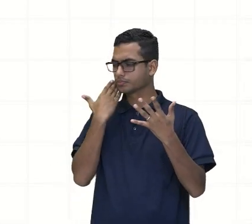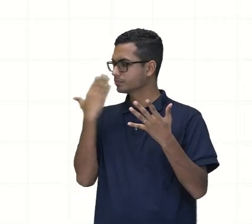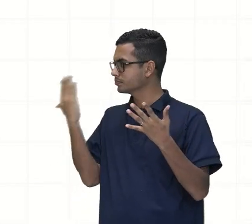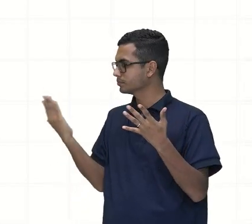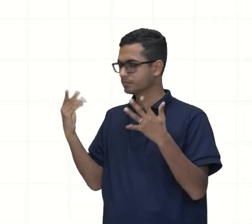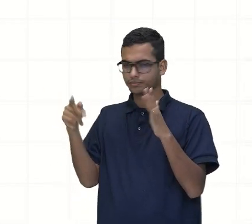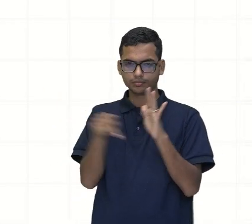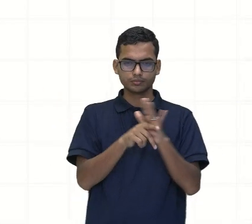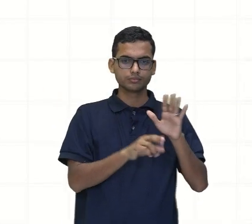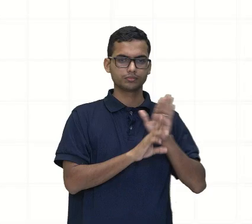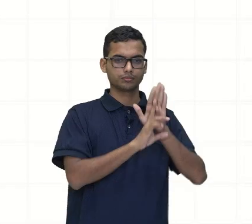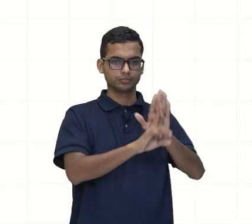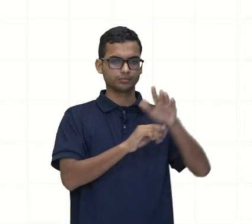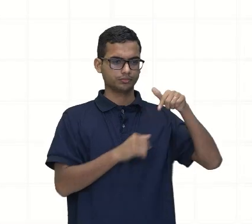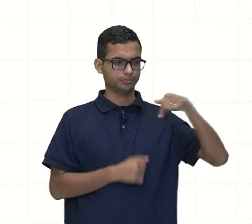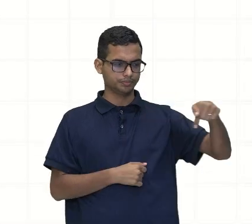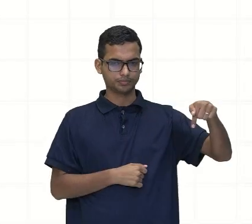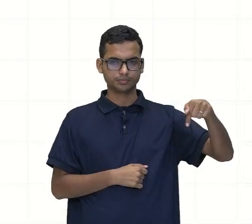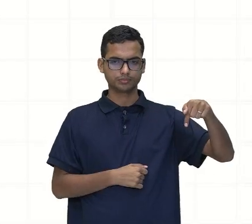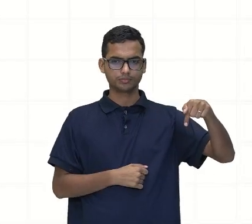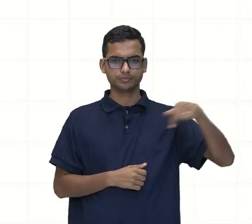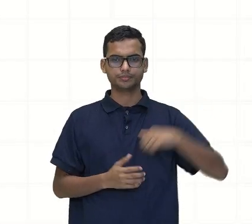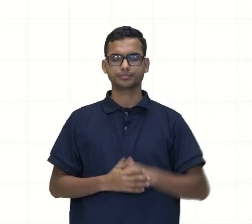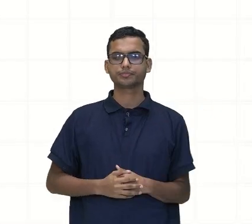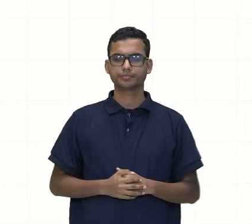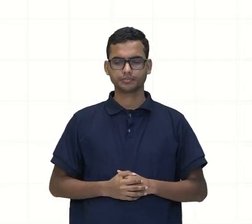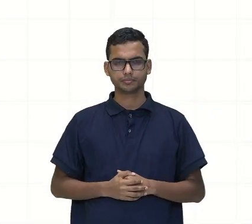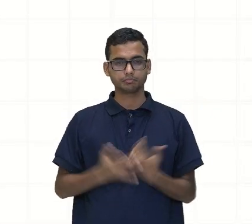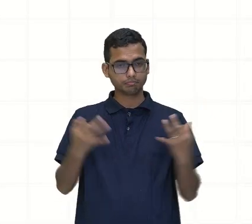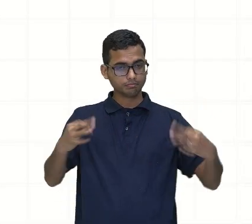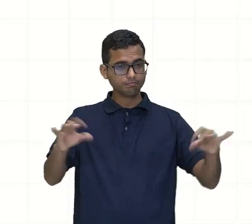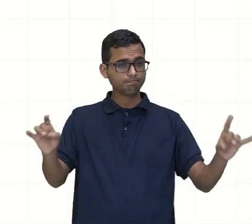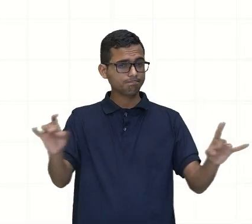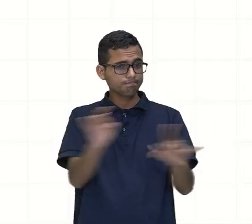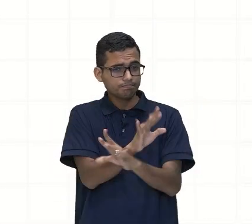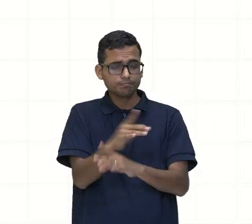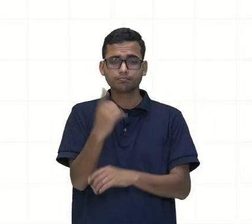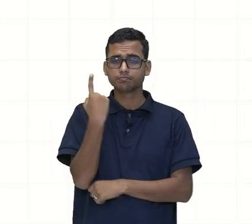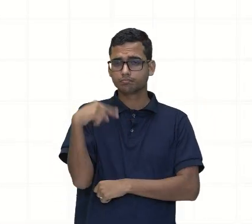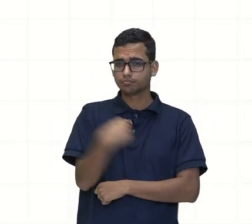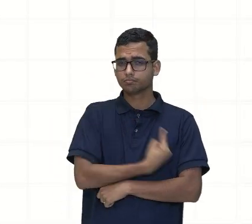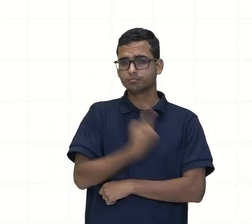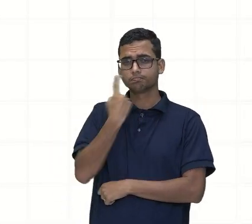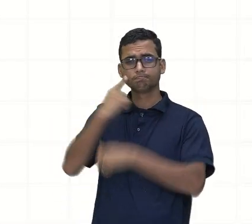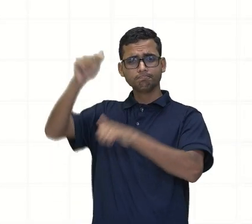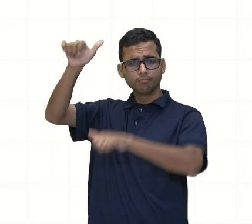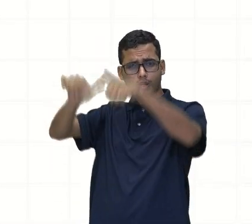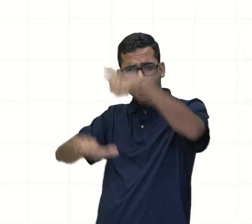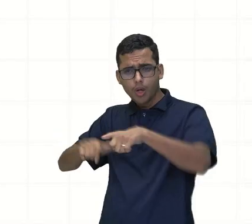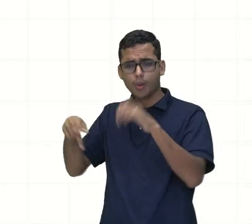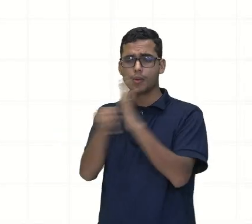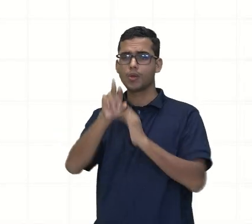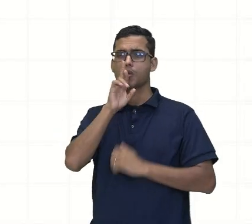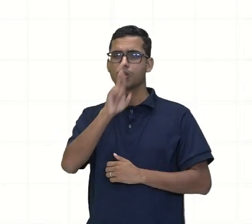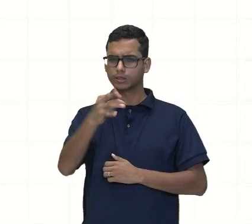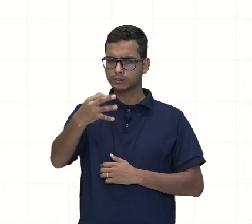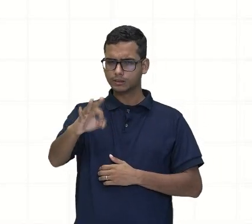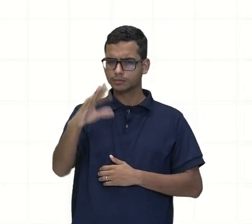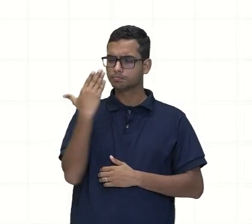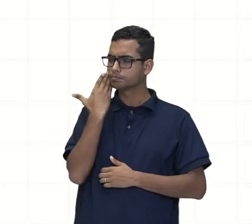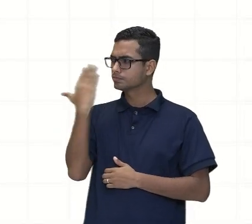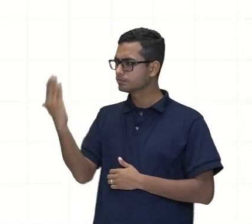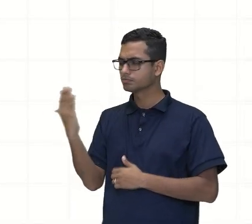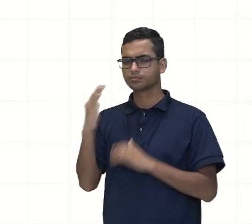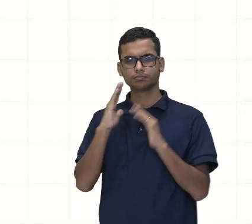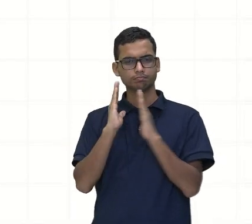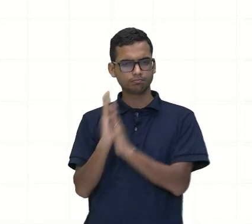Aquidauana, representada pela letra Q. Pronto, agora é só a gente conferir no nosso gabarito, que está nessa